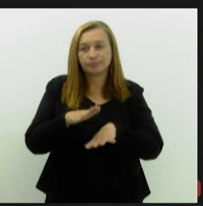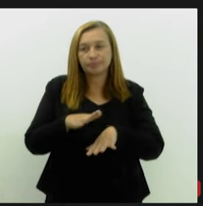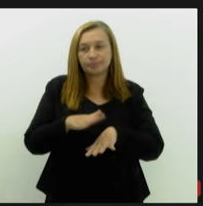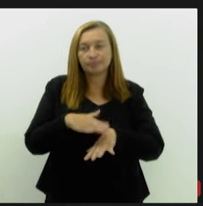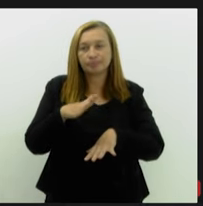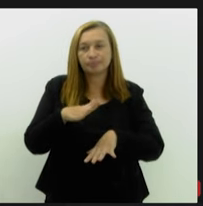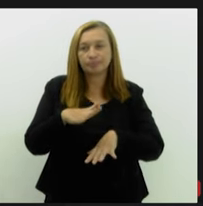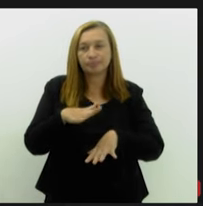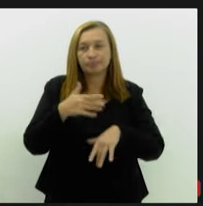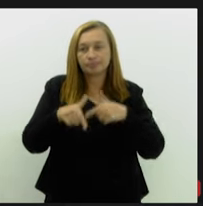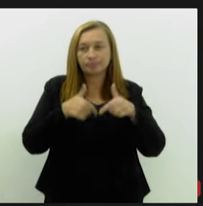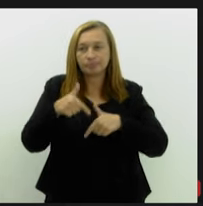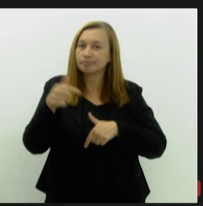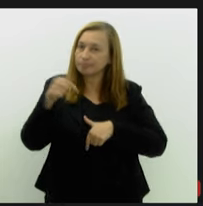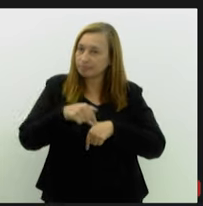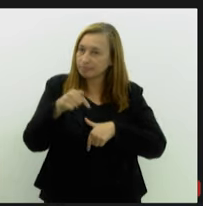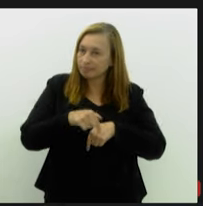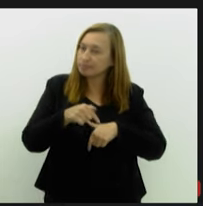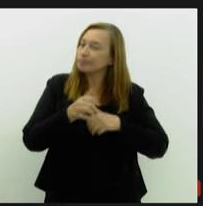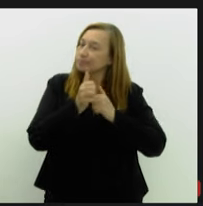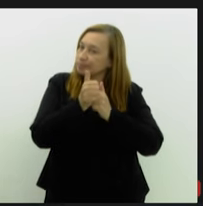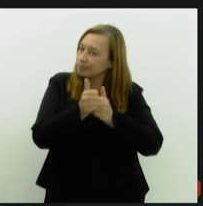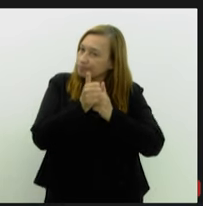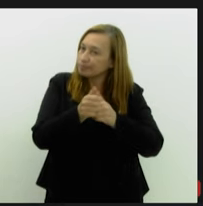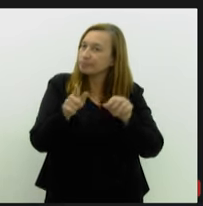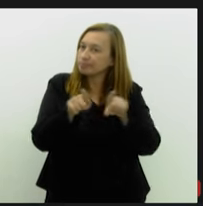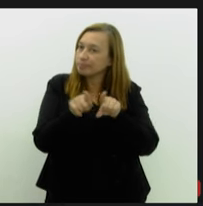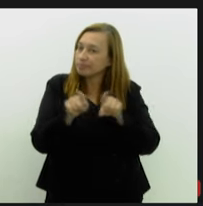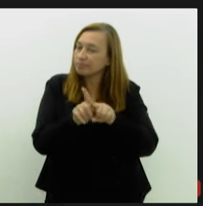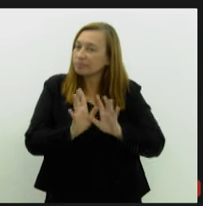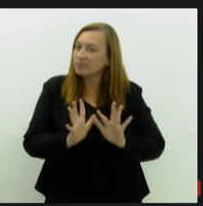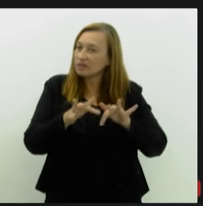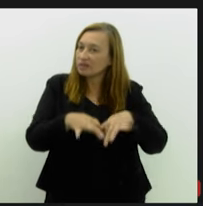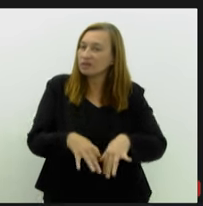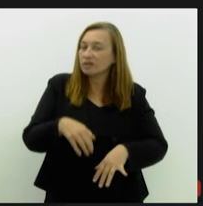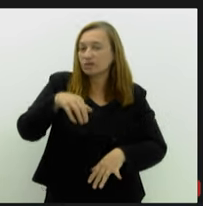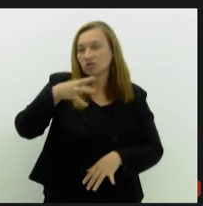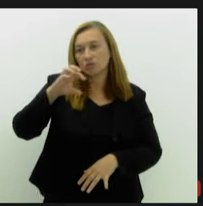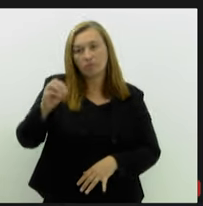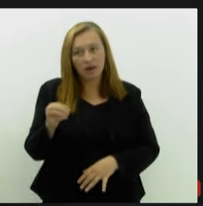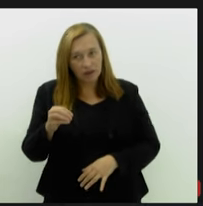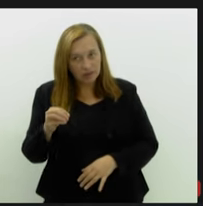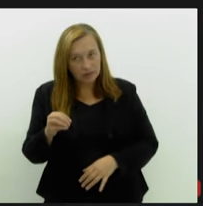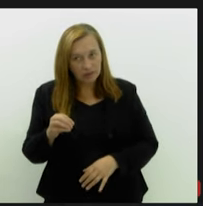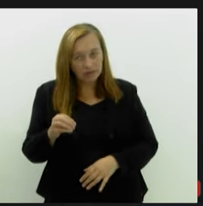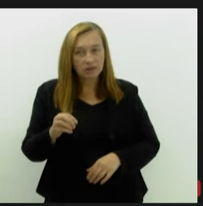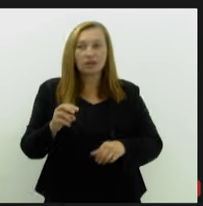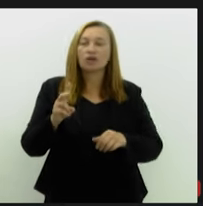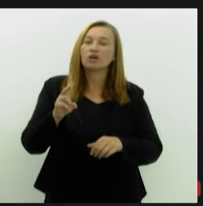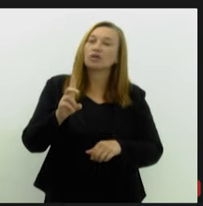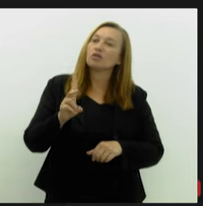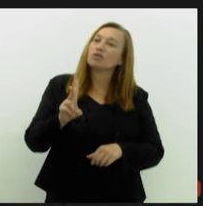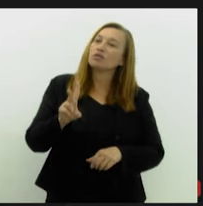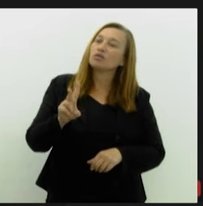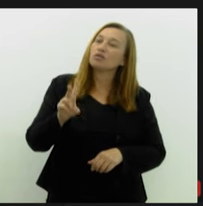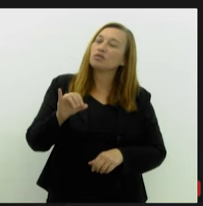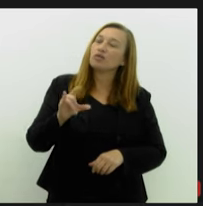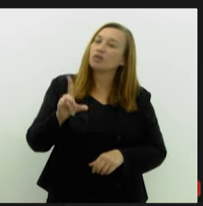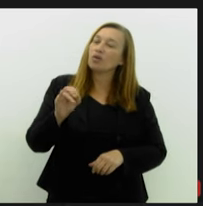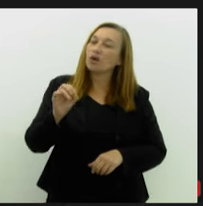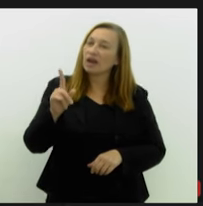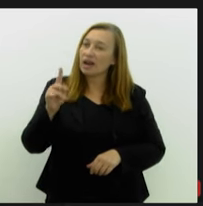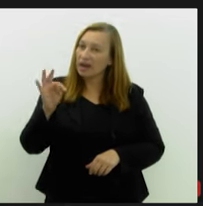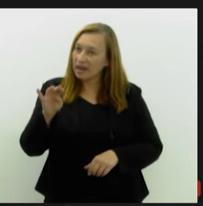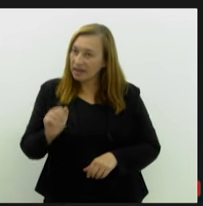agendas aqui, porque nós estamos caminhando também para o final de março, Março Violeta, que é uma lei de